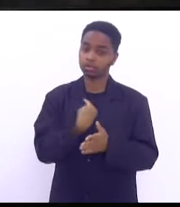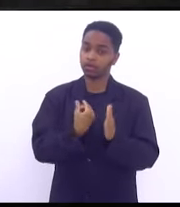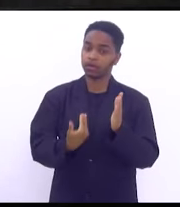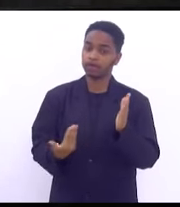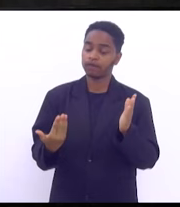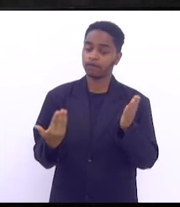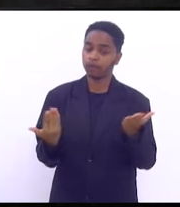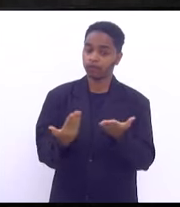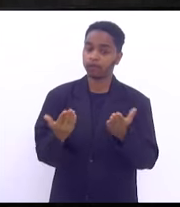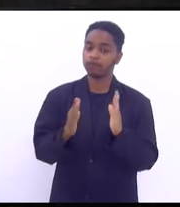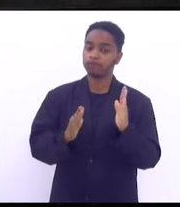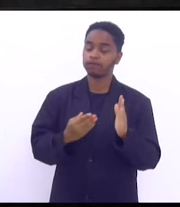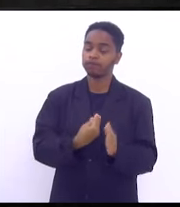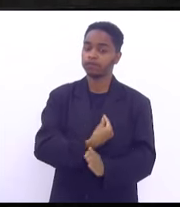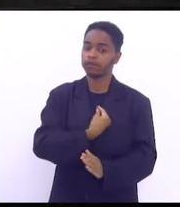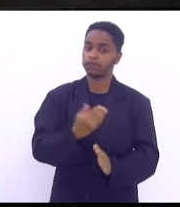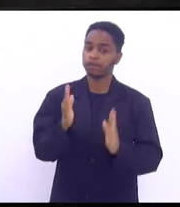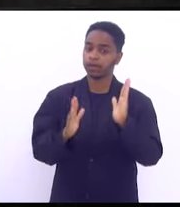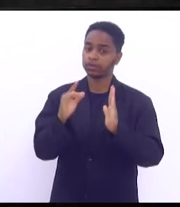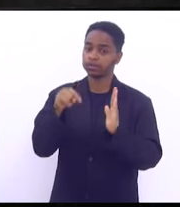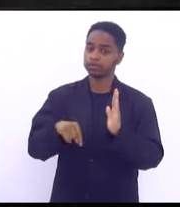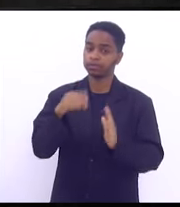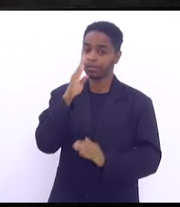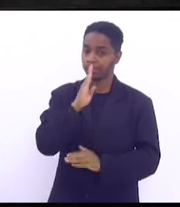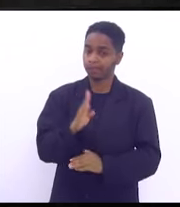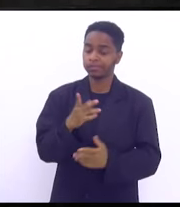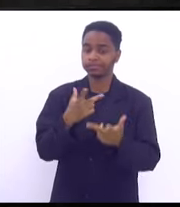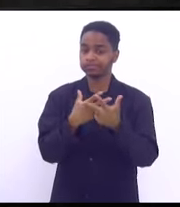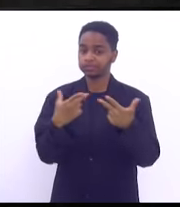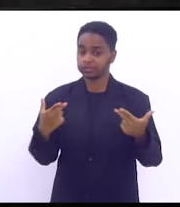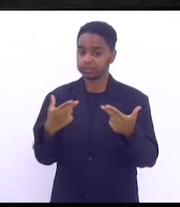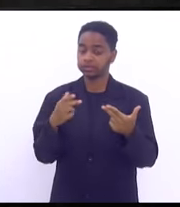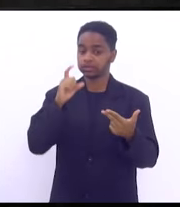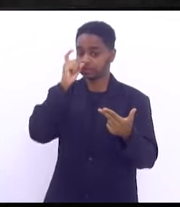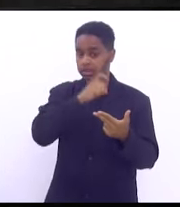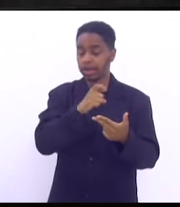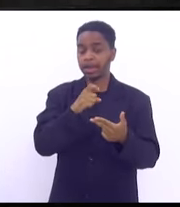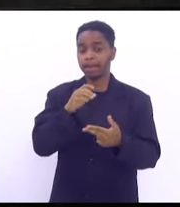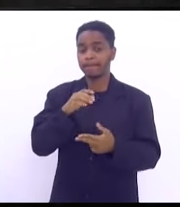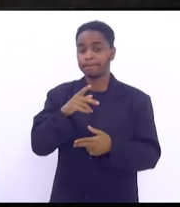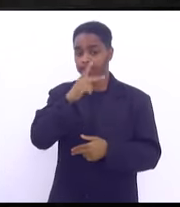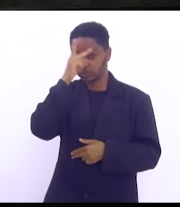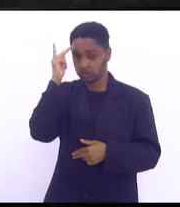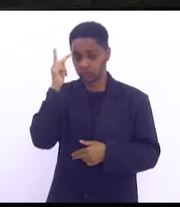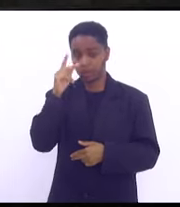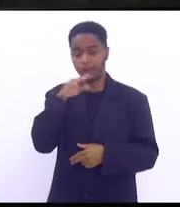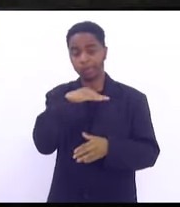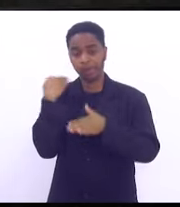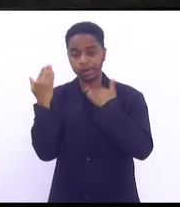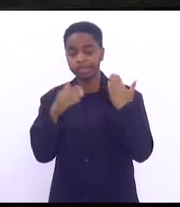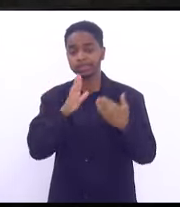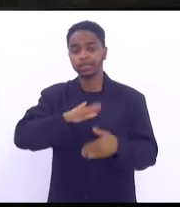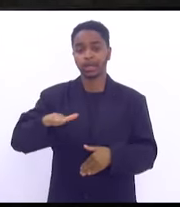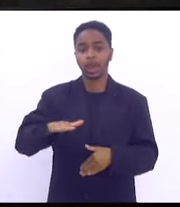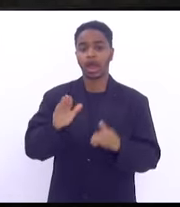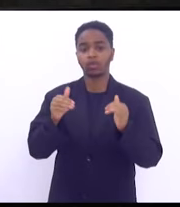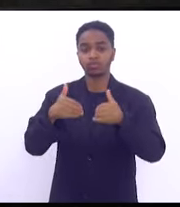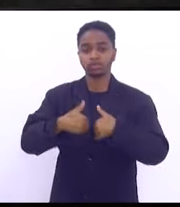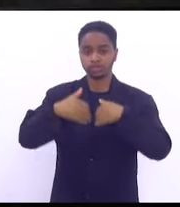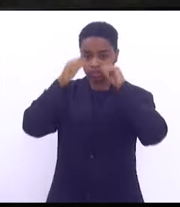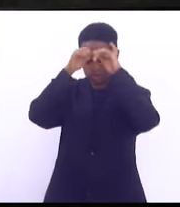num momento no Brasil onde tudo é delicado. Patriotas morrendo, crianças autistas sendo presas, vagabundos sendo